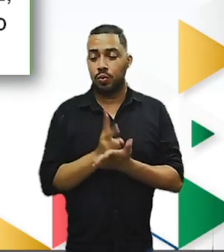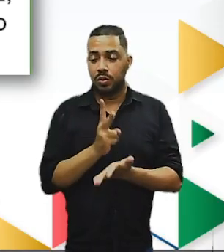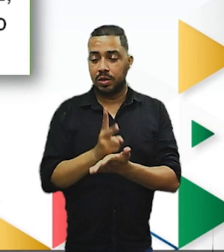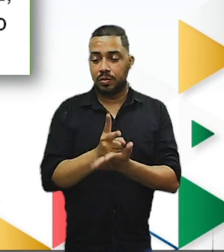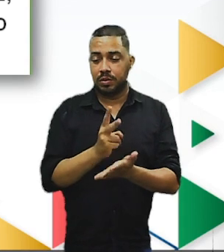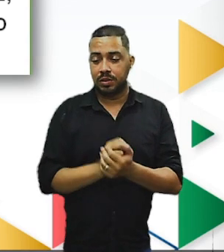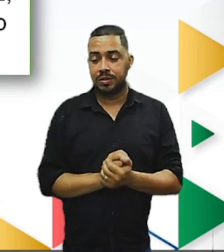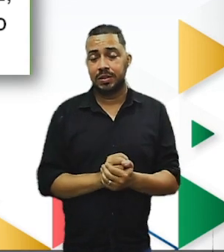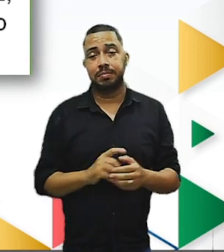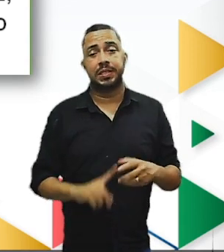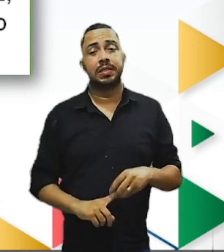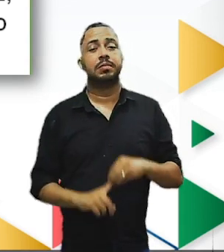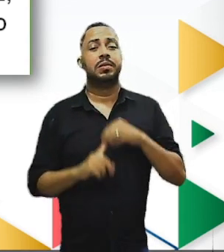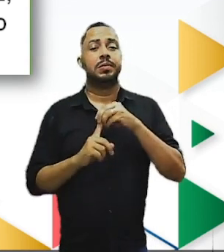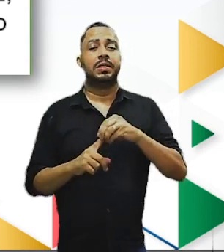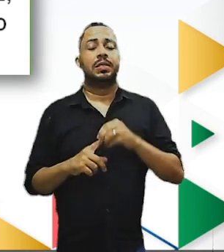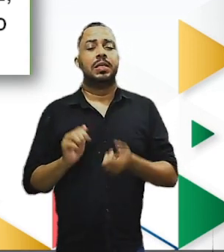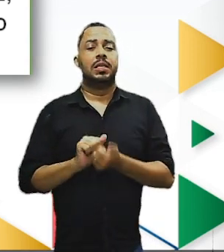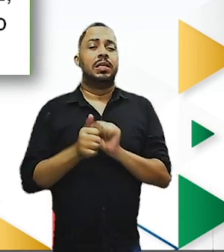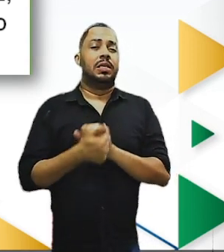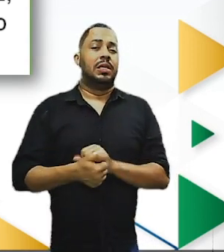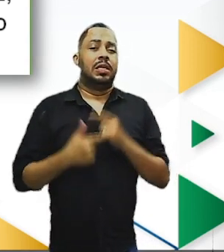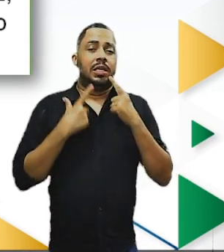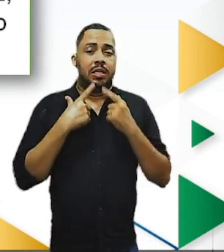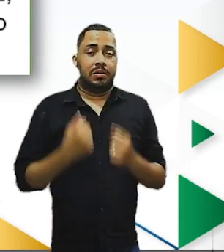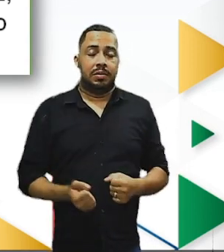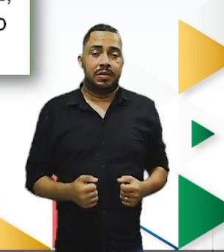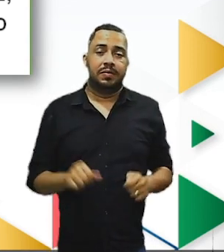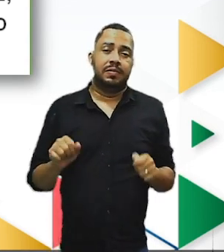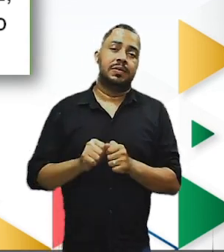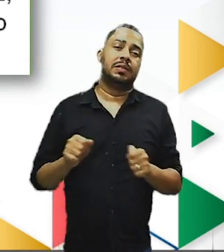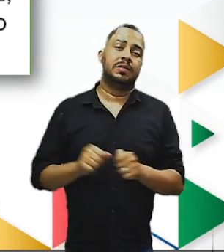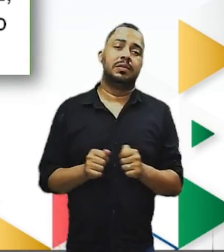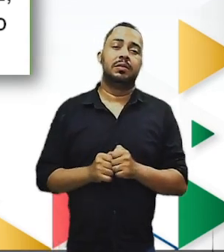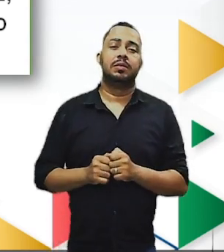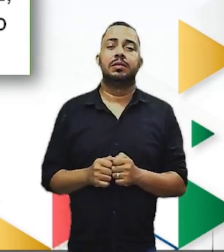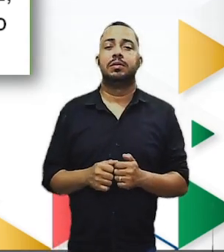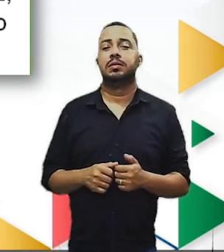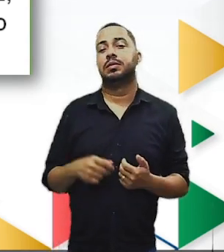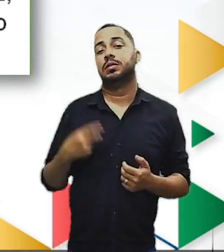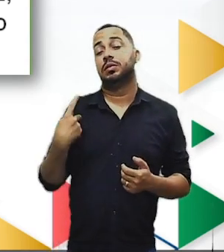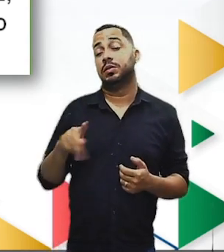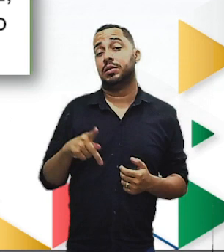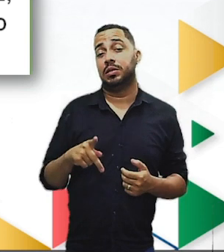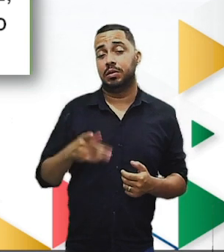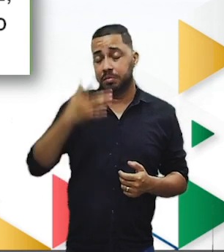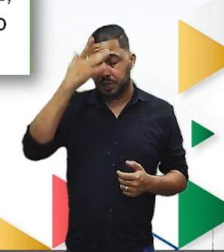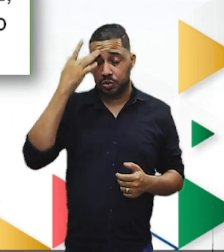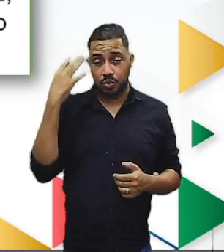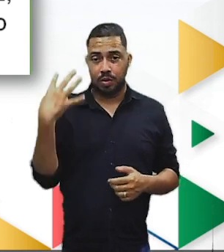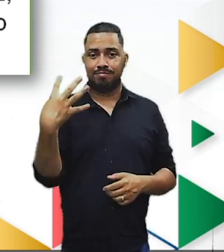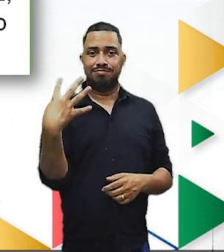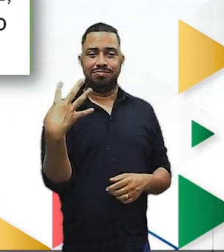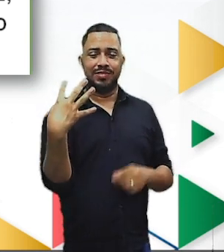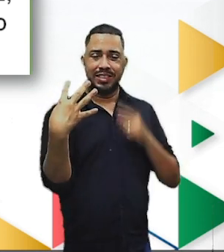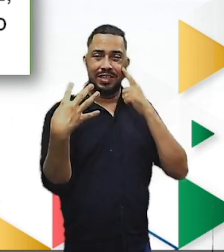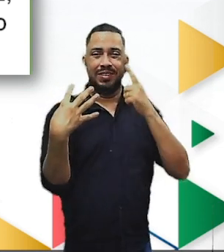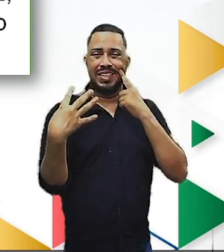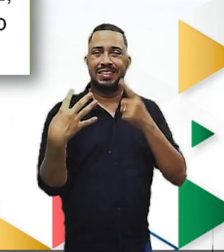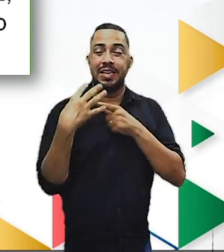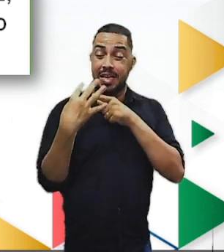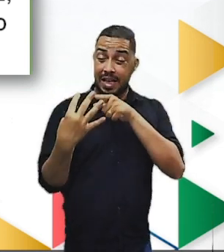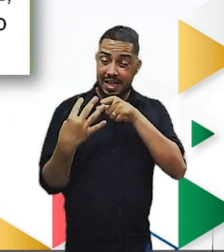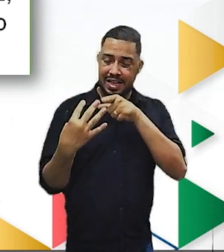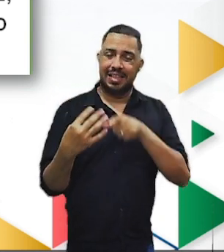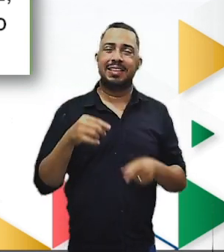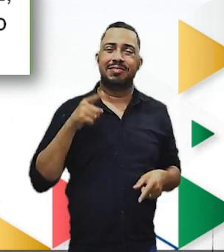e principalmente adaptar a linguagem, fazer com que o seu interlocutor, o seu receptor, aquele a